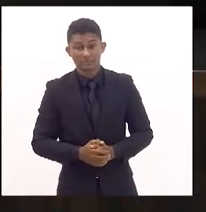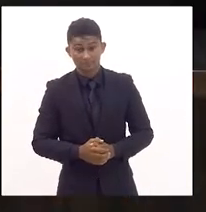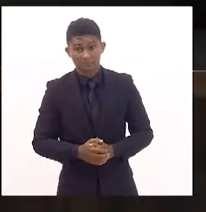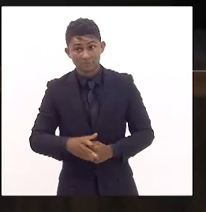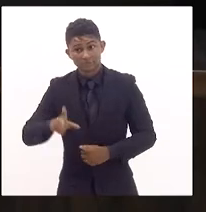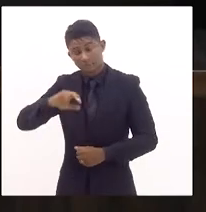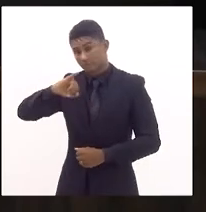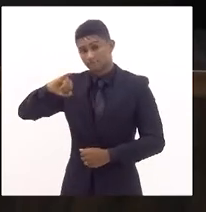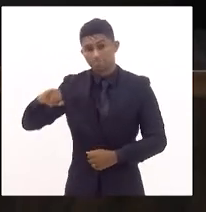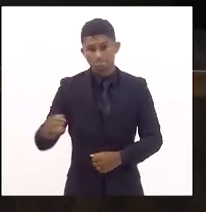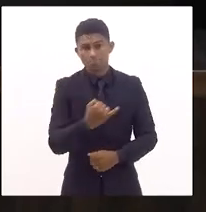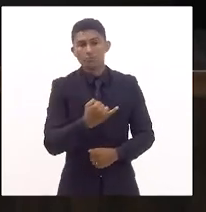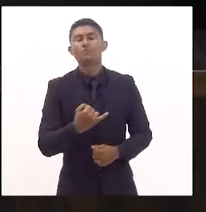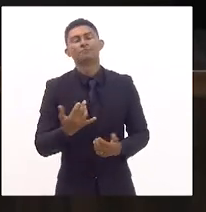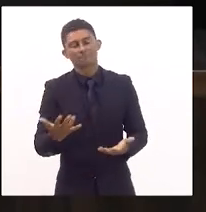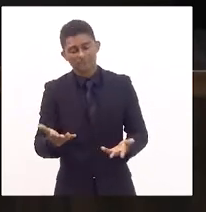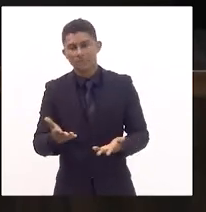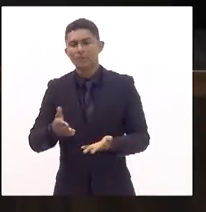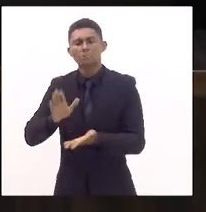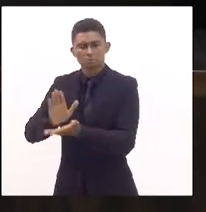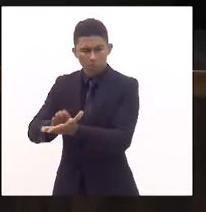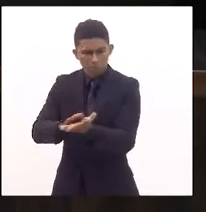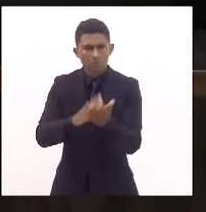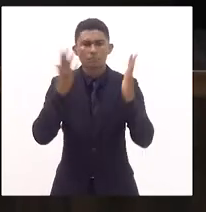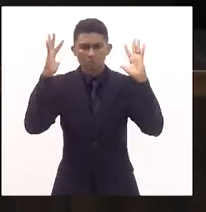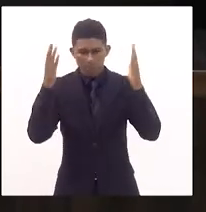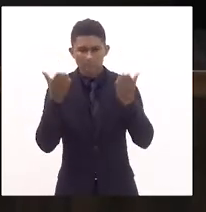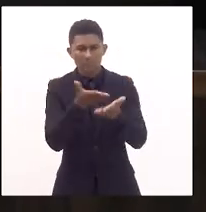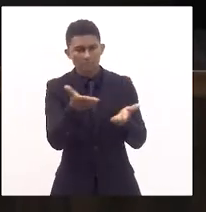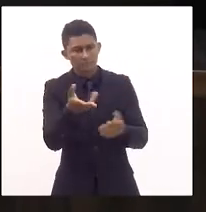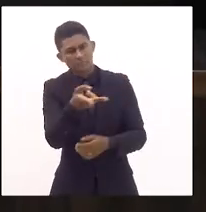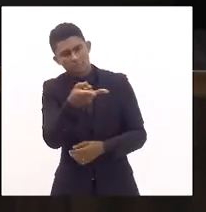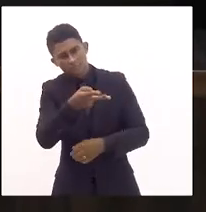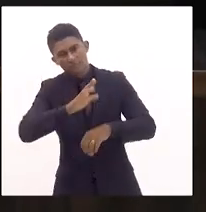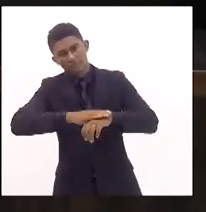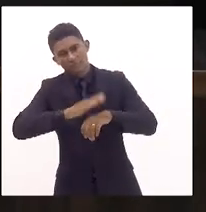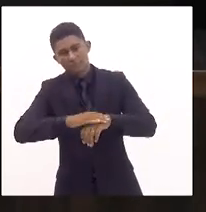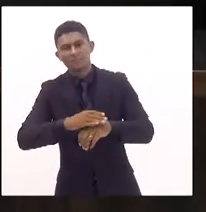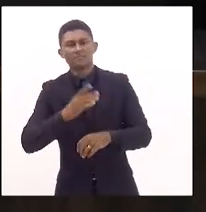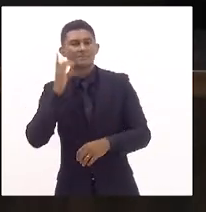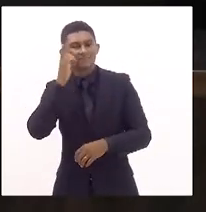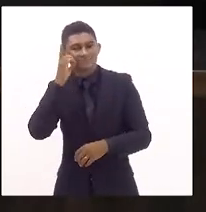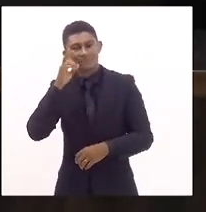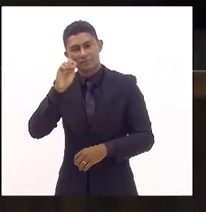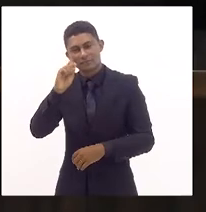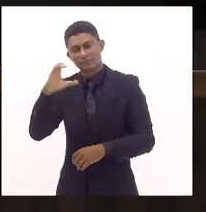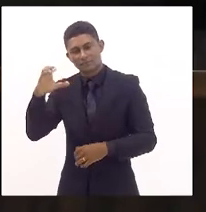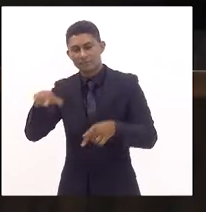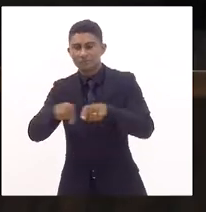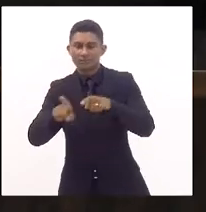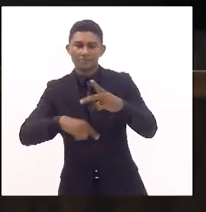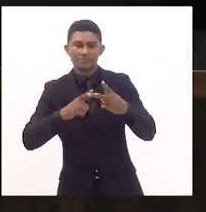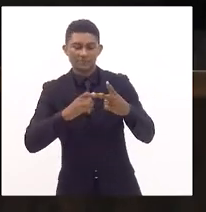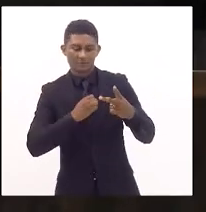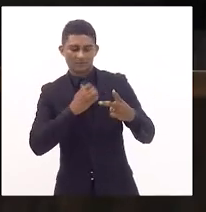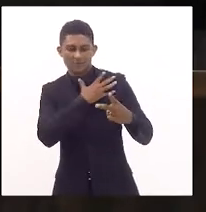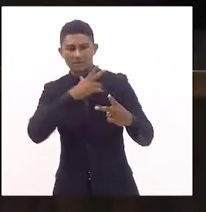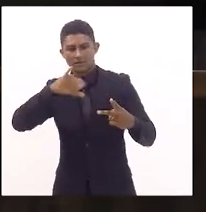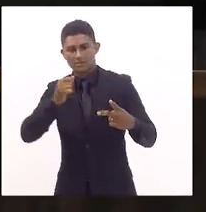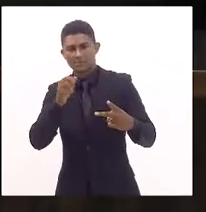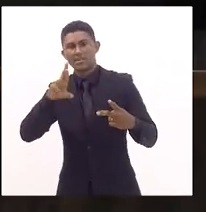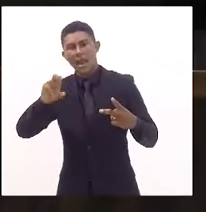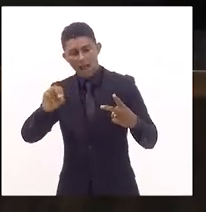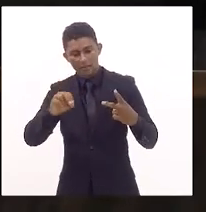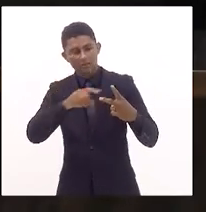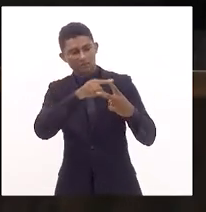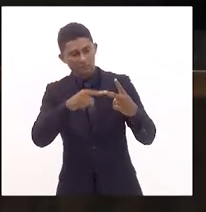Aproveito também para parabenizar aqui os autores, deputado André Siciliano, deputado Coronel Jairo, todos os autores que se encontram